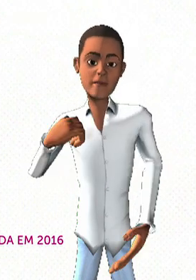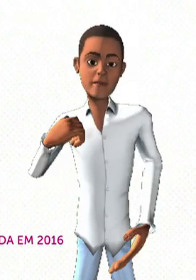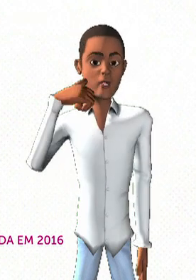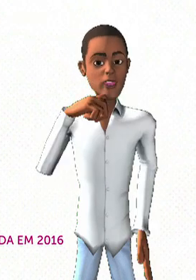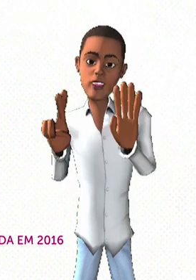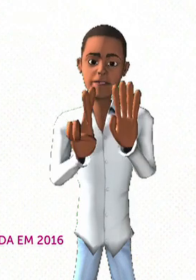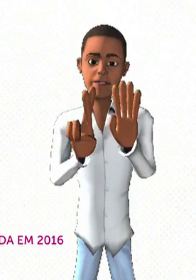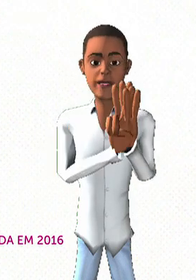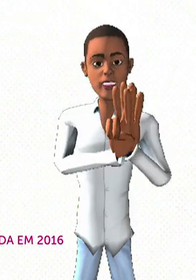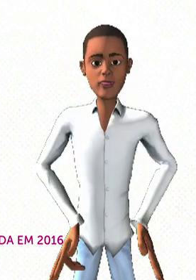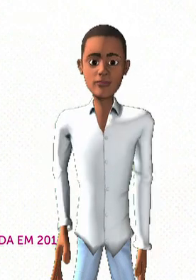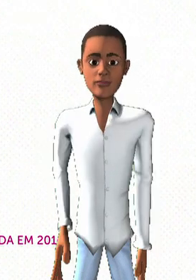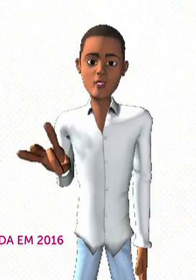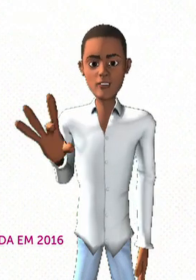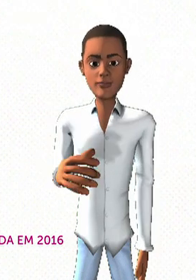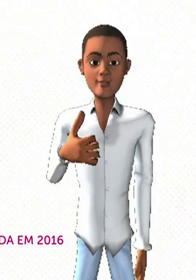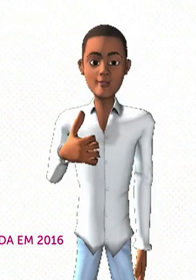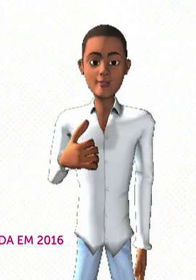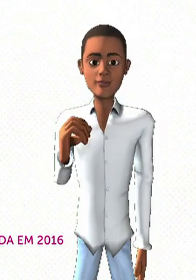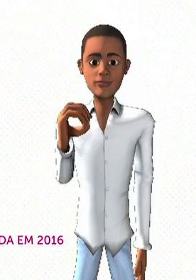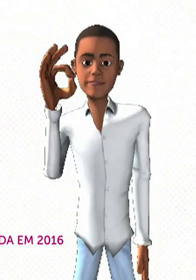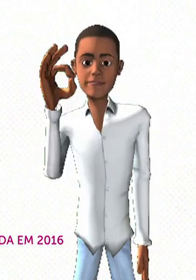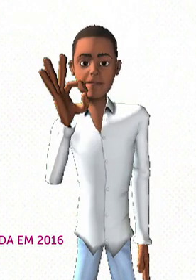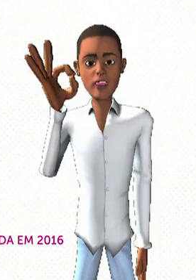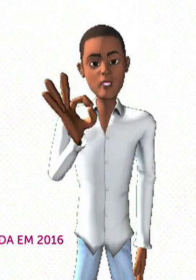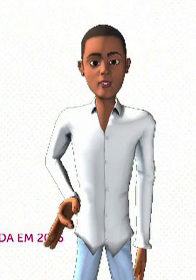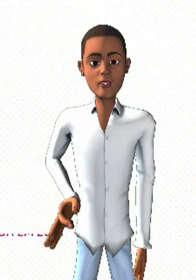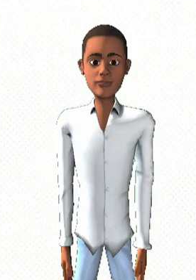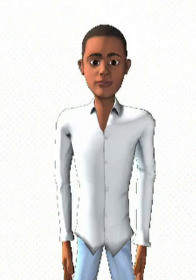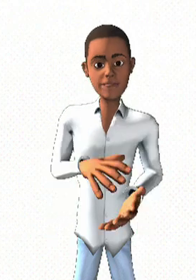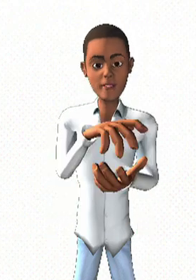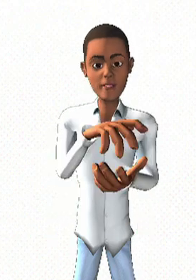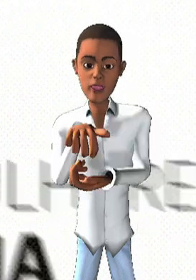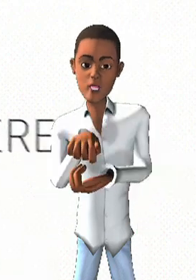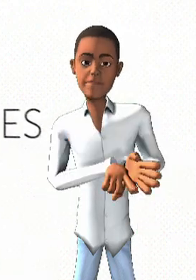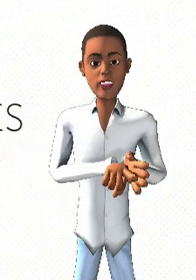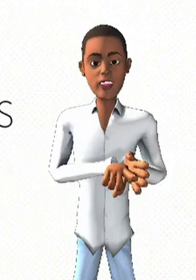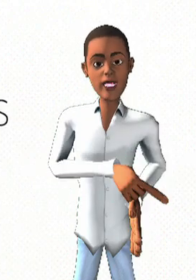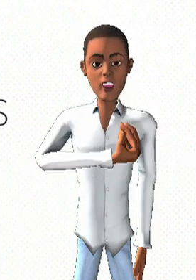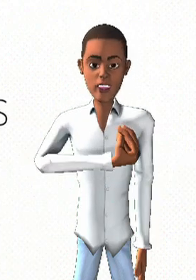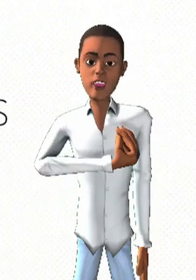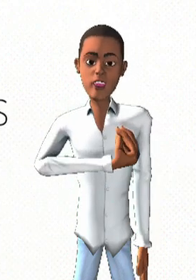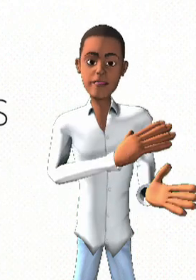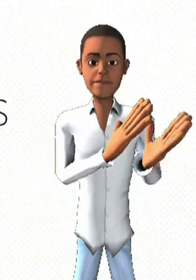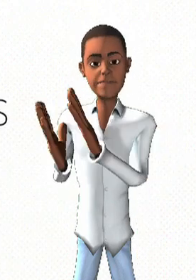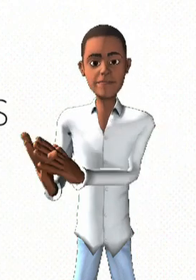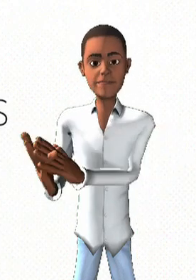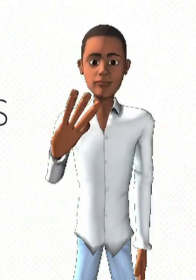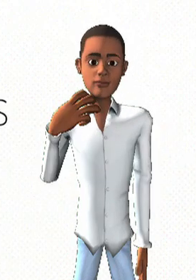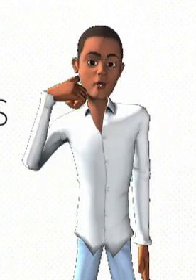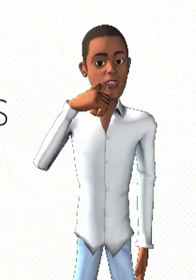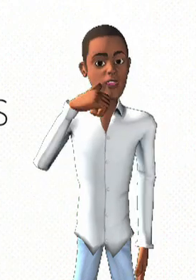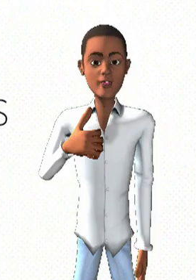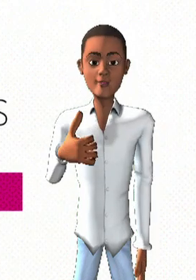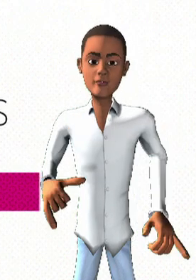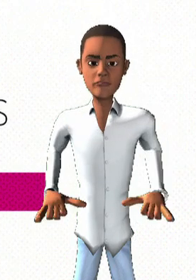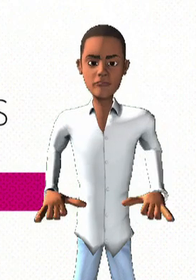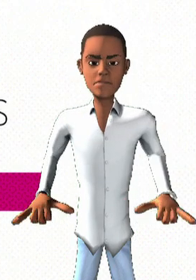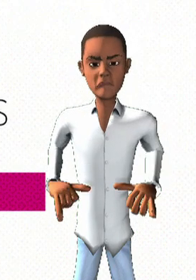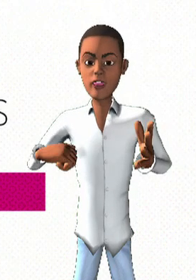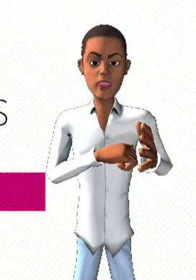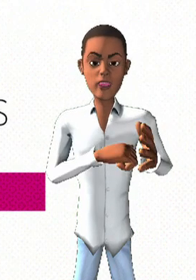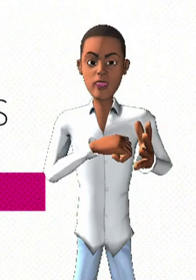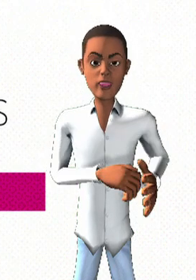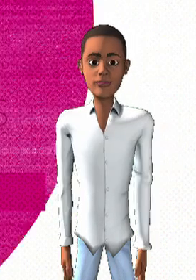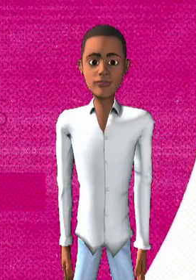no Congresso do nosso país ainda é de apenas 10%. E no mundo, 1 em cada 3 mulheres sofre violência em algum